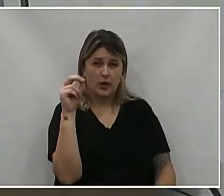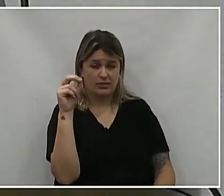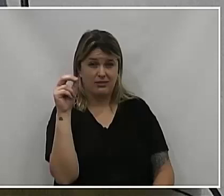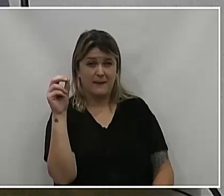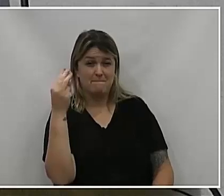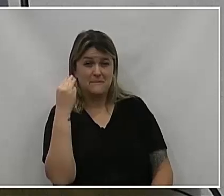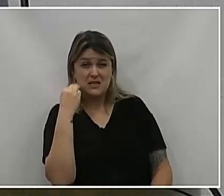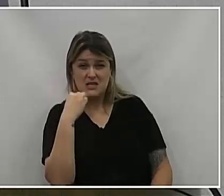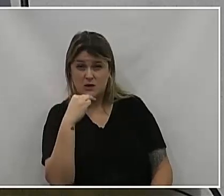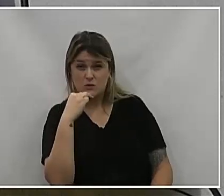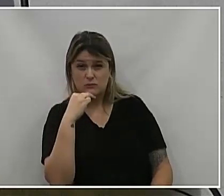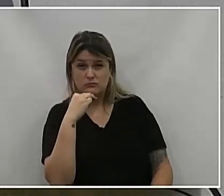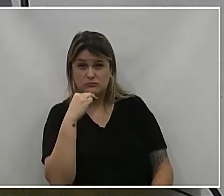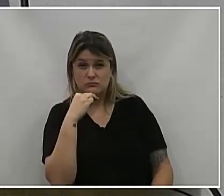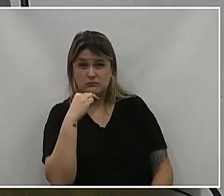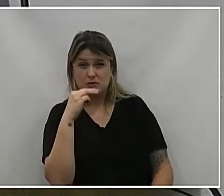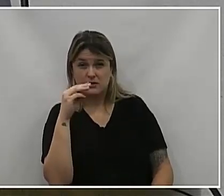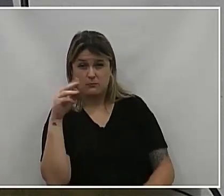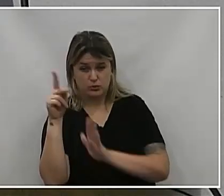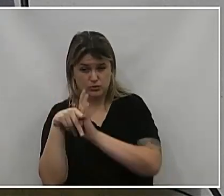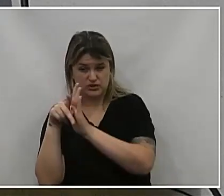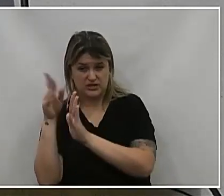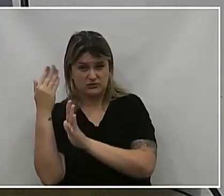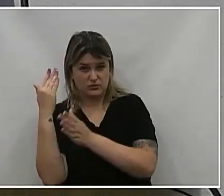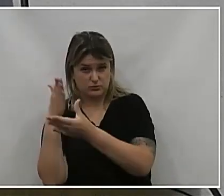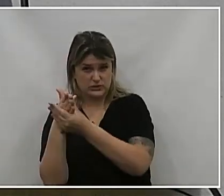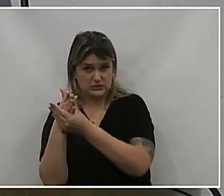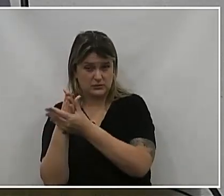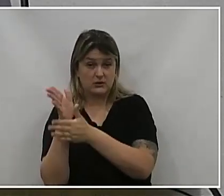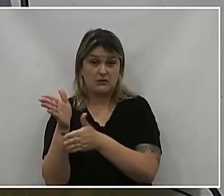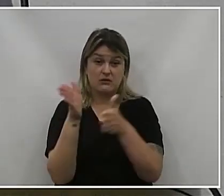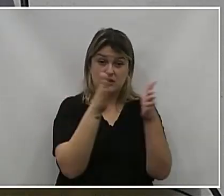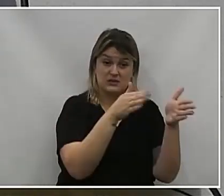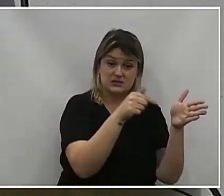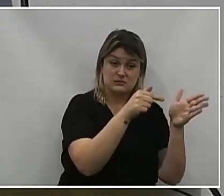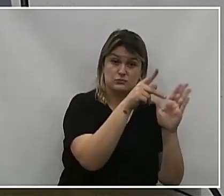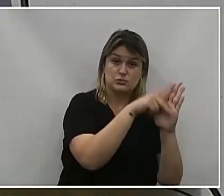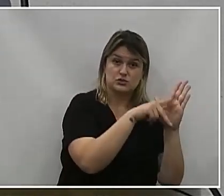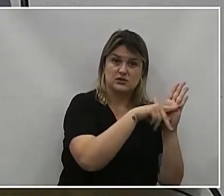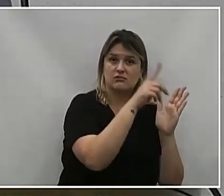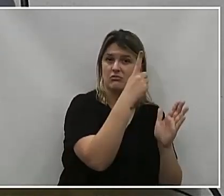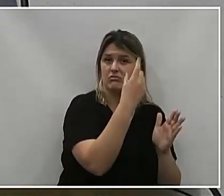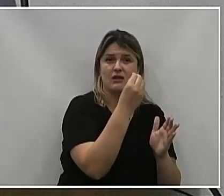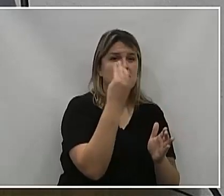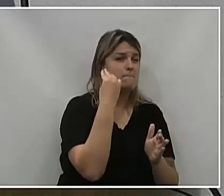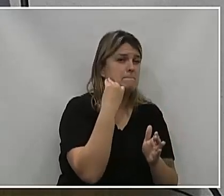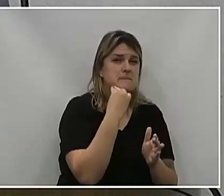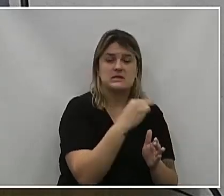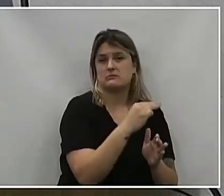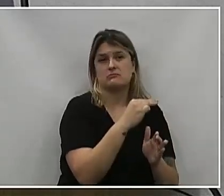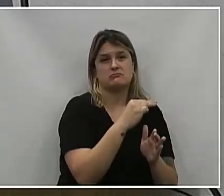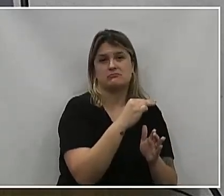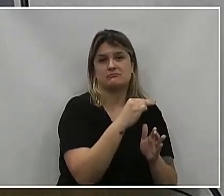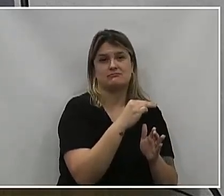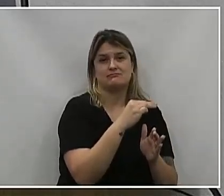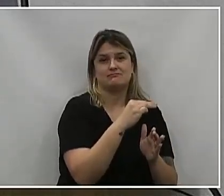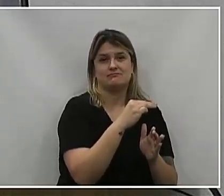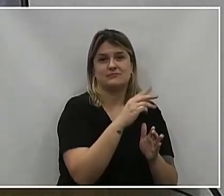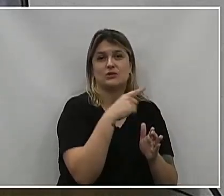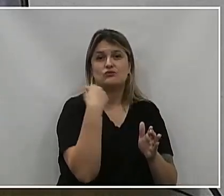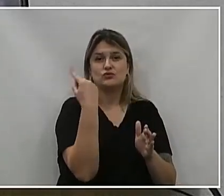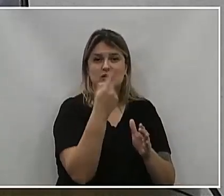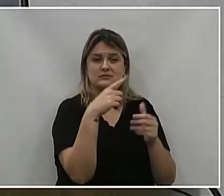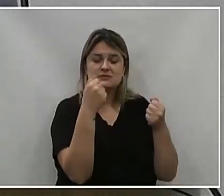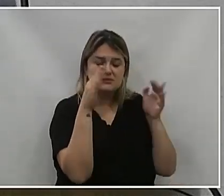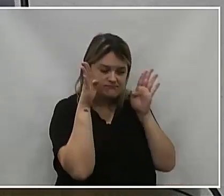10 milhões. Então, é factível, é muito claro que a sugestão de a gente seguir um